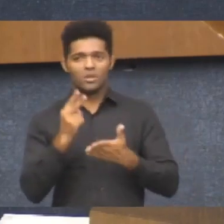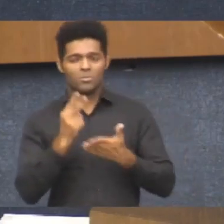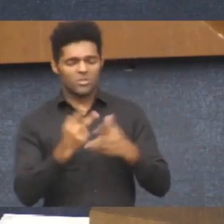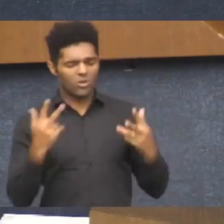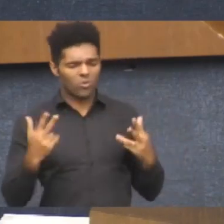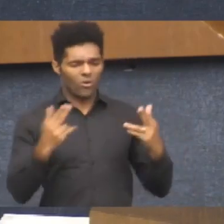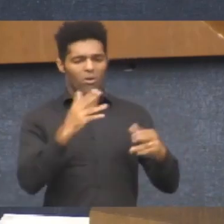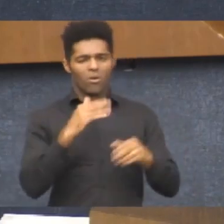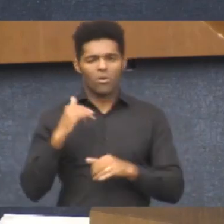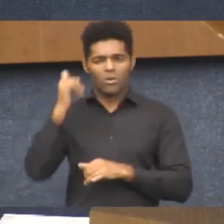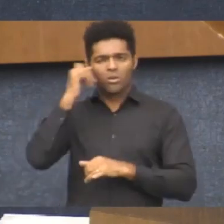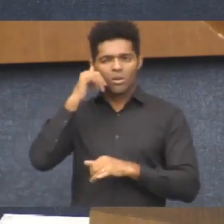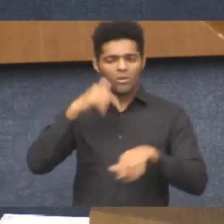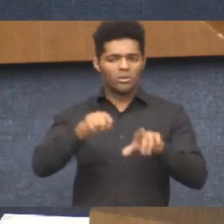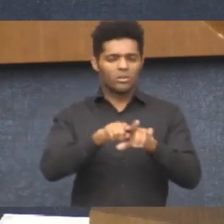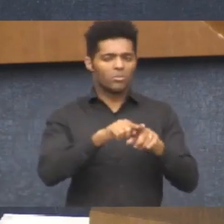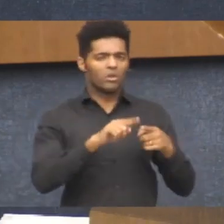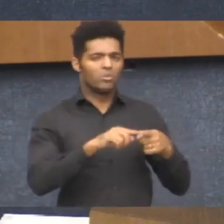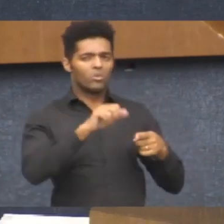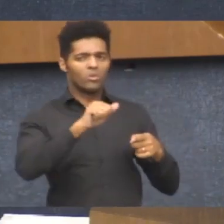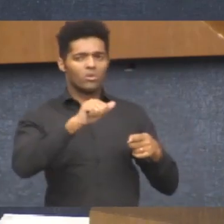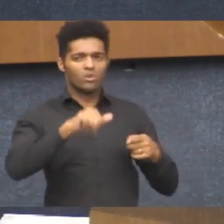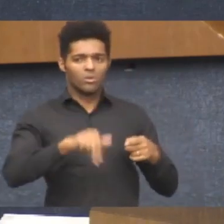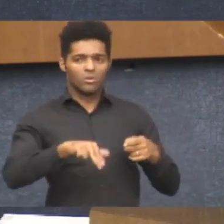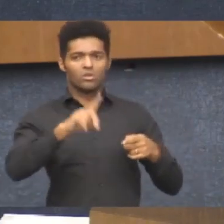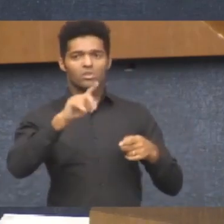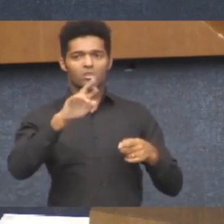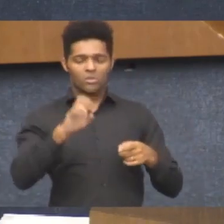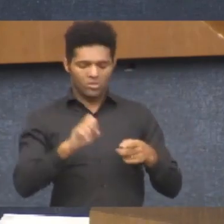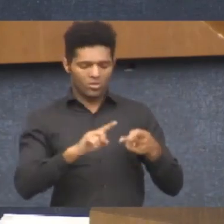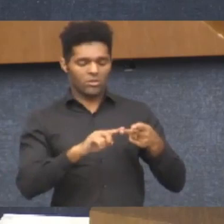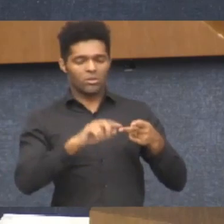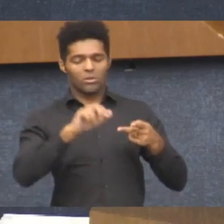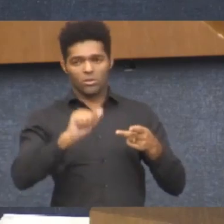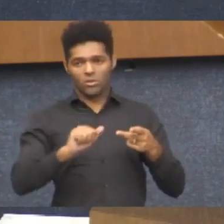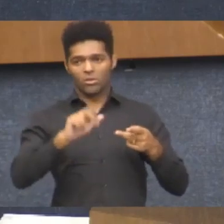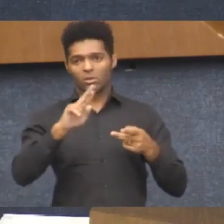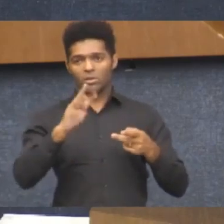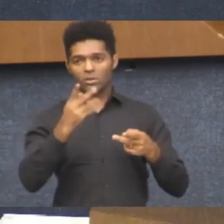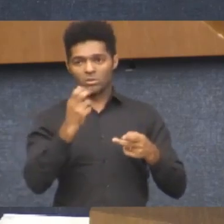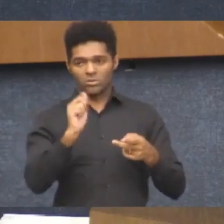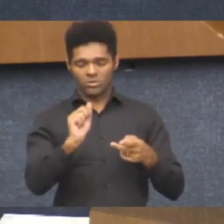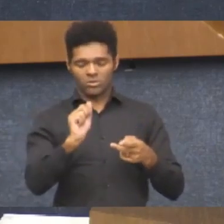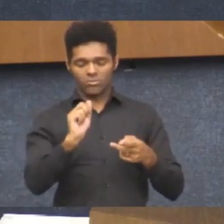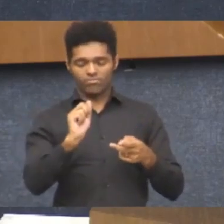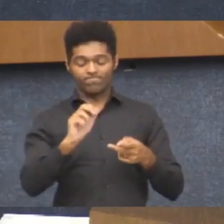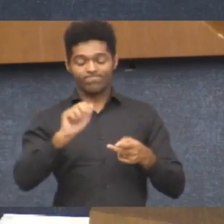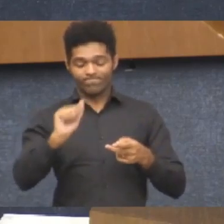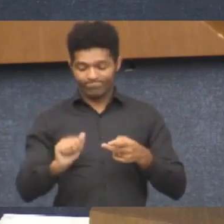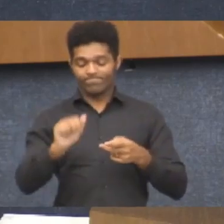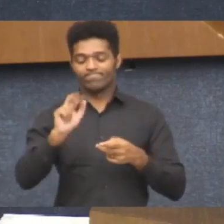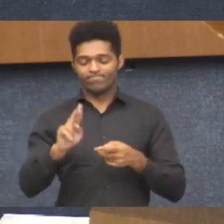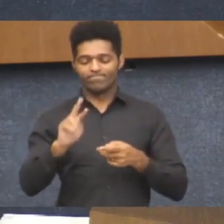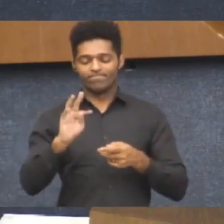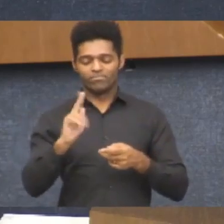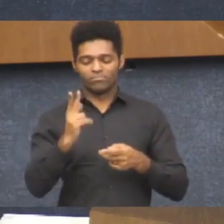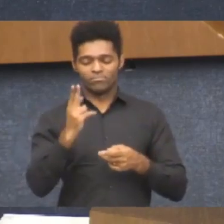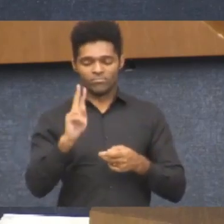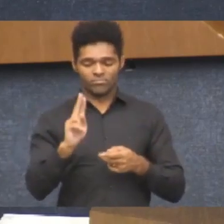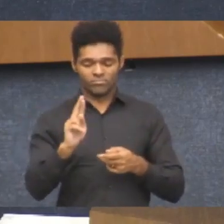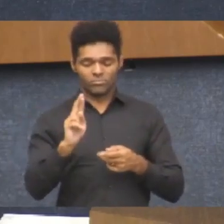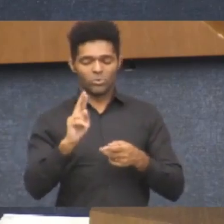ligava para o Arthur, no sindicato, porque eu acho que a gente consegue fazer política pública quando a gente entende os nossos